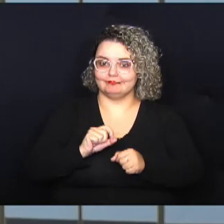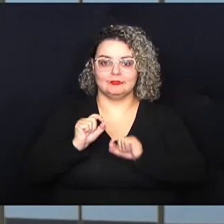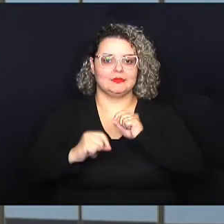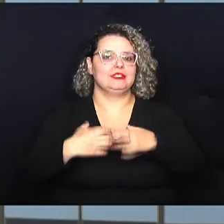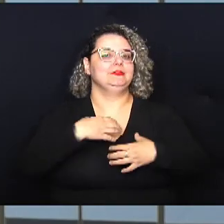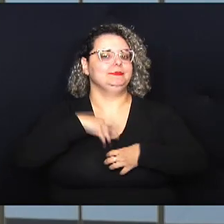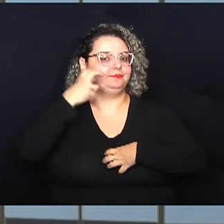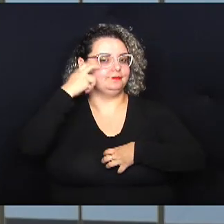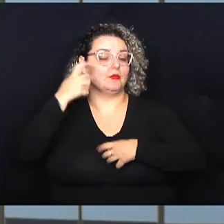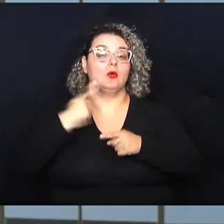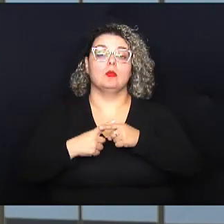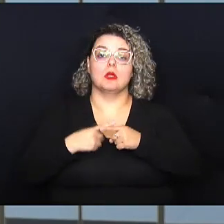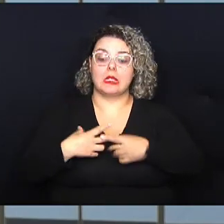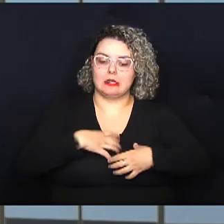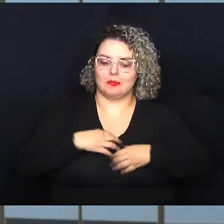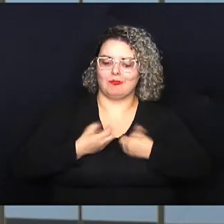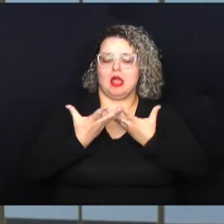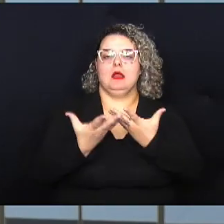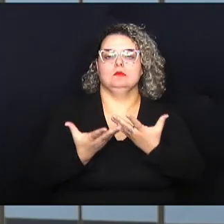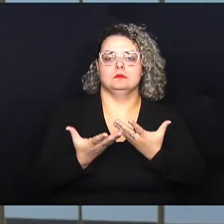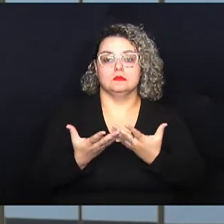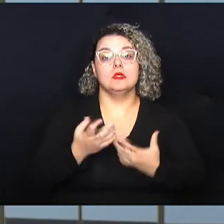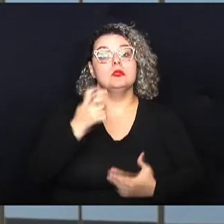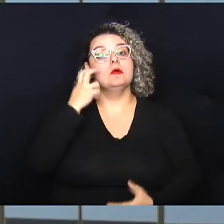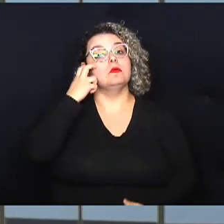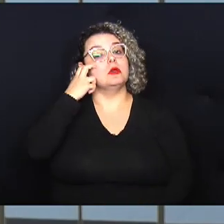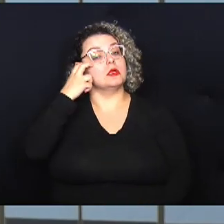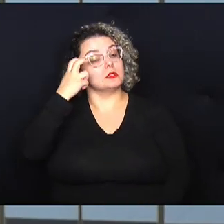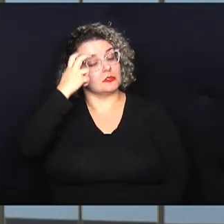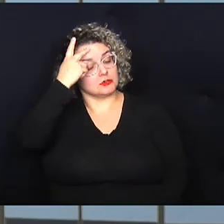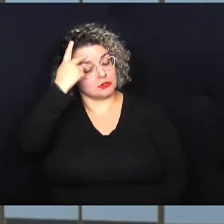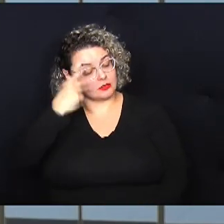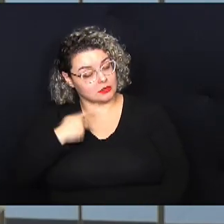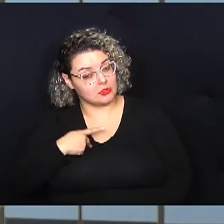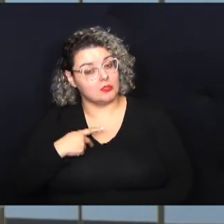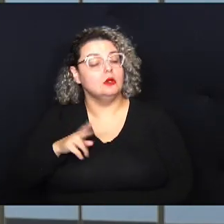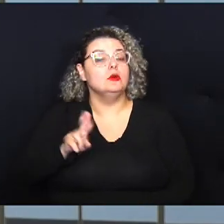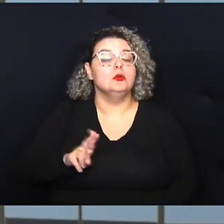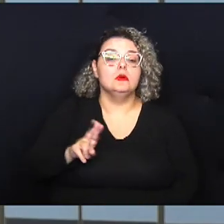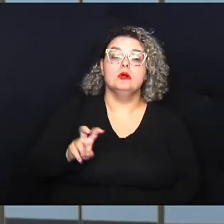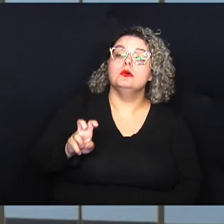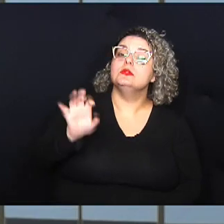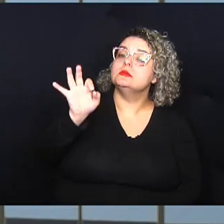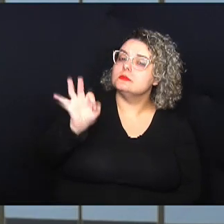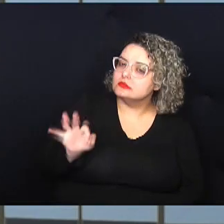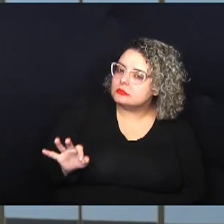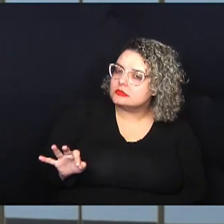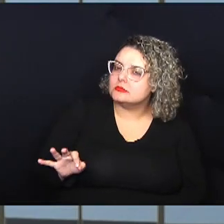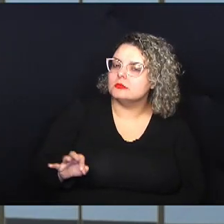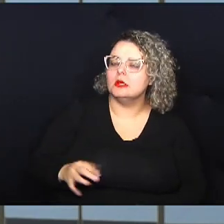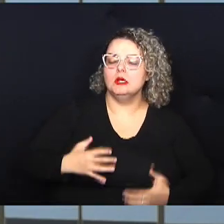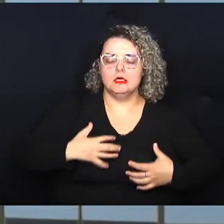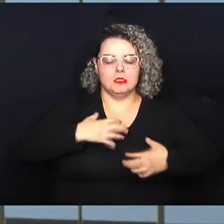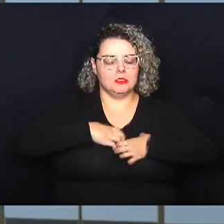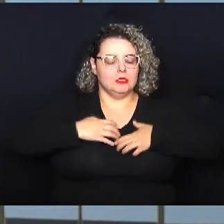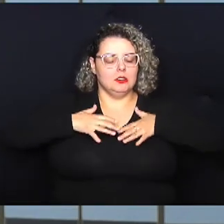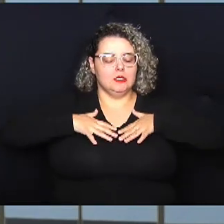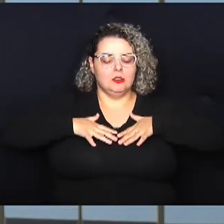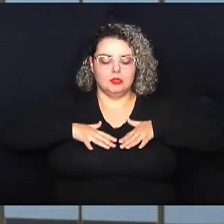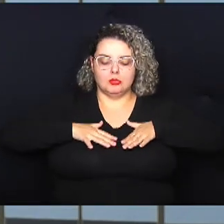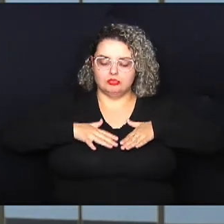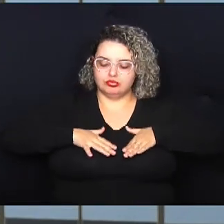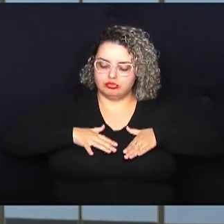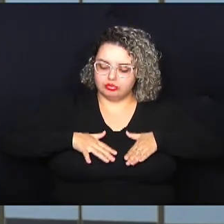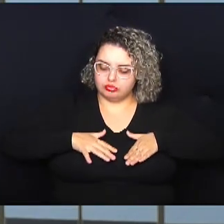Então é inteligente da parte dela usar os 5% de razão, deixa os ânimos se acalmarem que depois